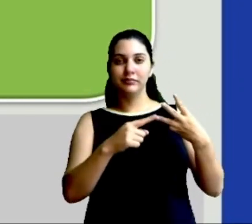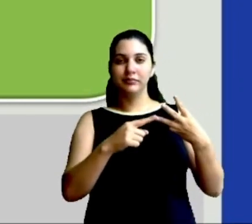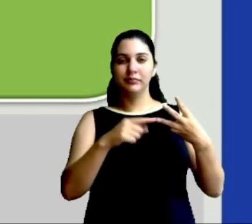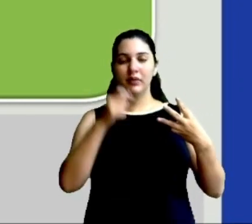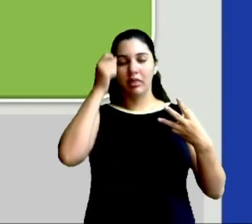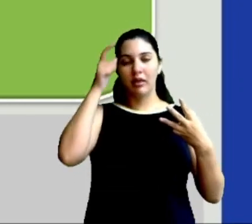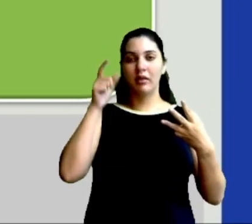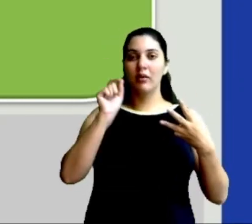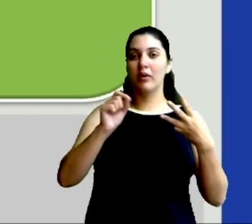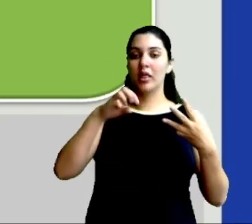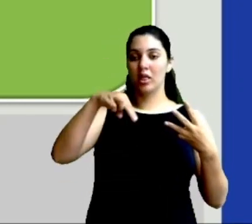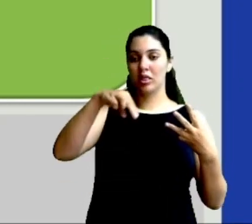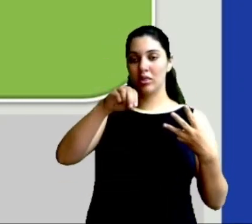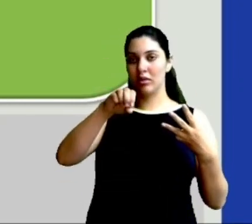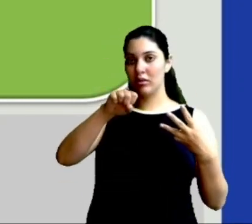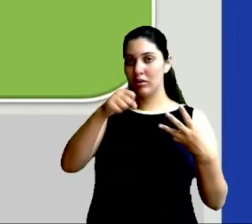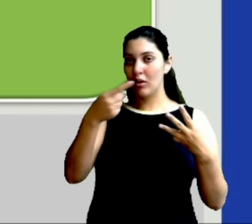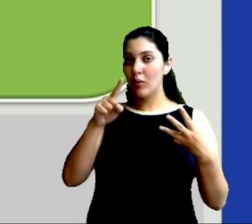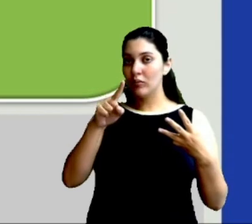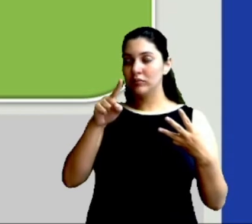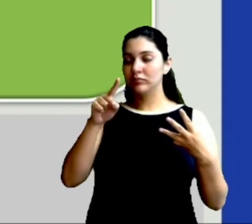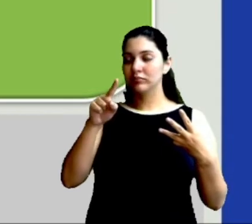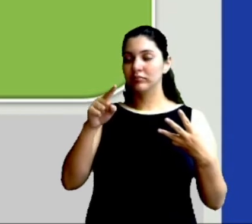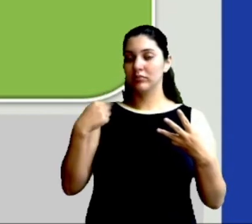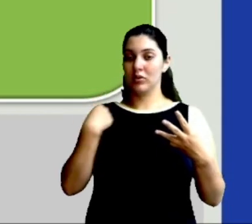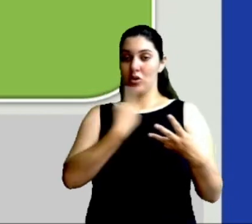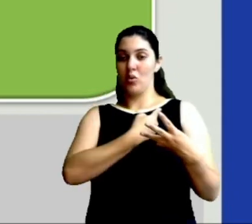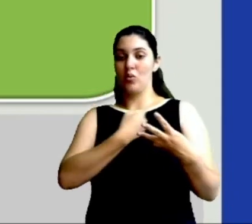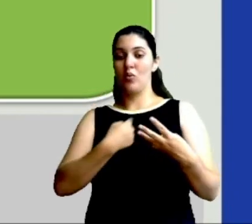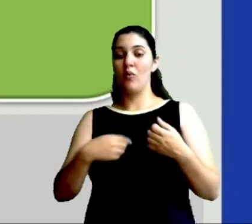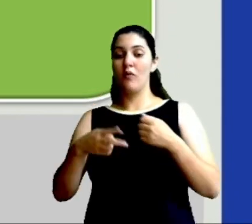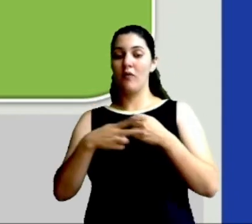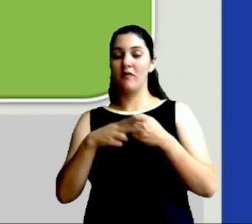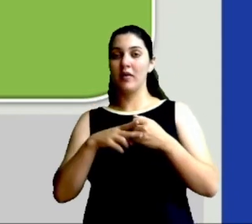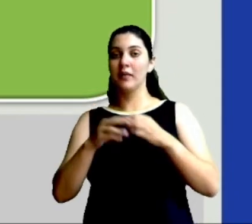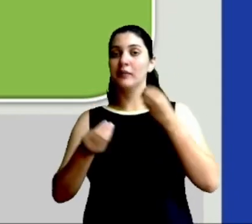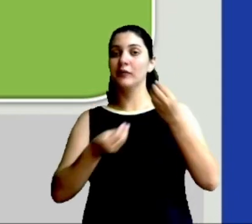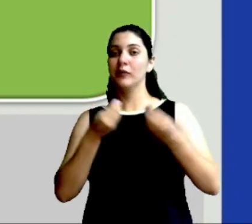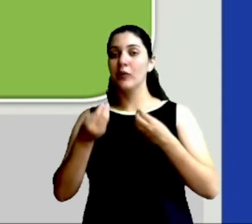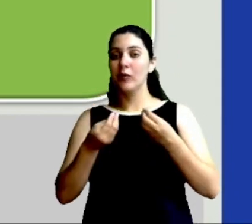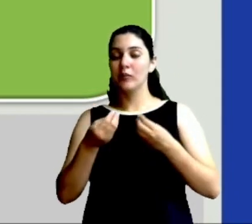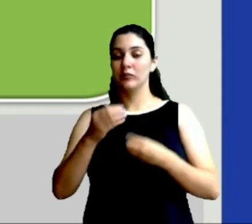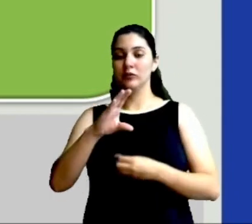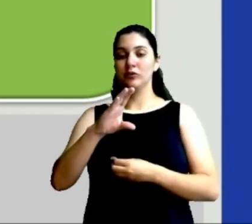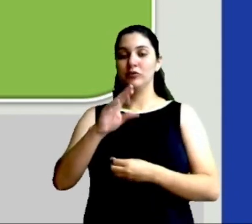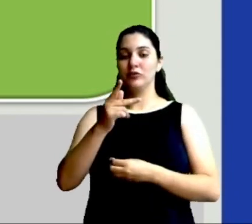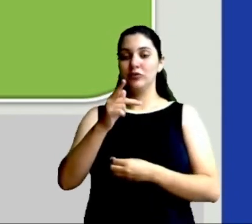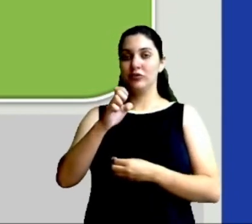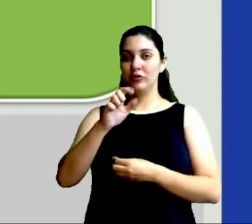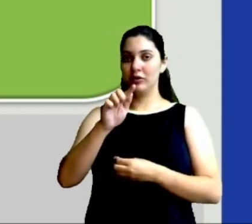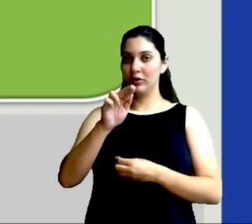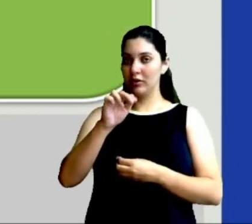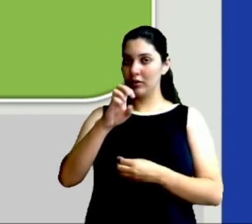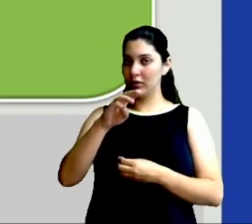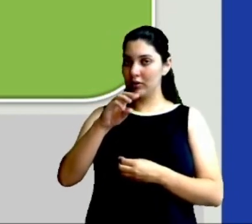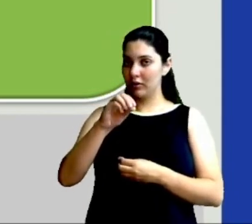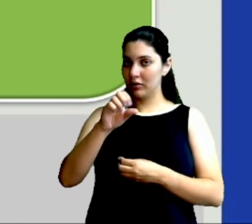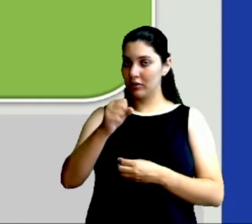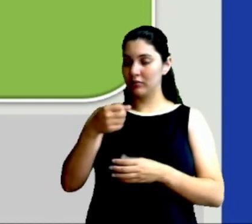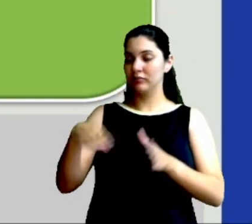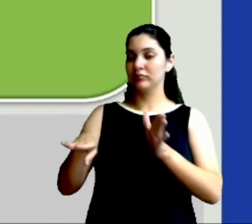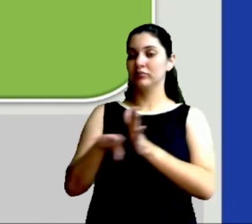é nós, o meu verbo vai ficar na forma o quê? Chegaremos. Então, não posso dizer nós chega. Isso aí não existe, existe